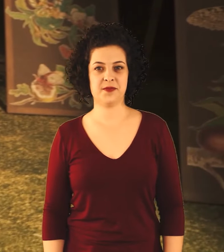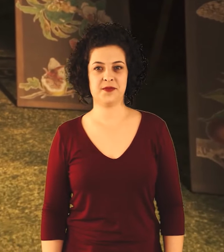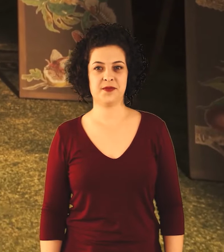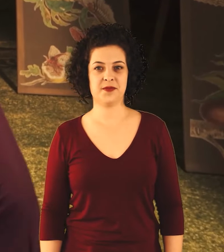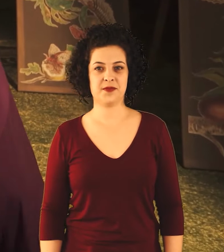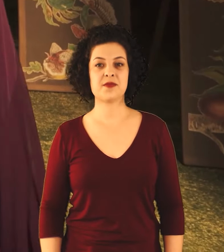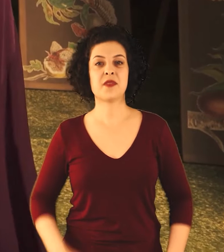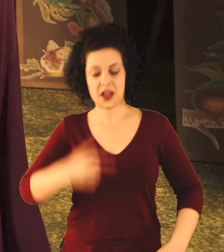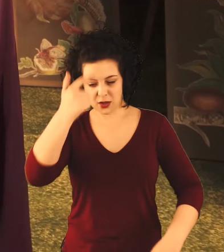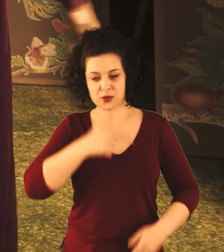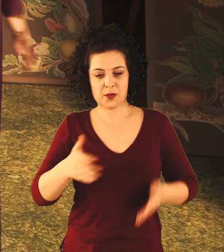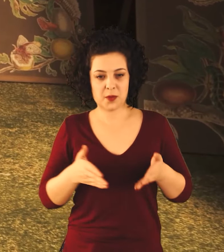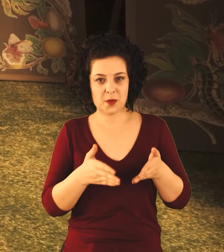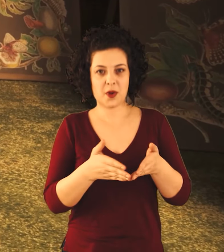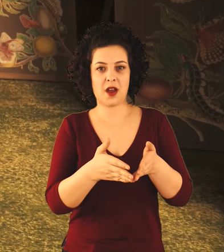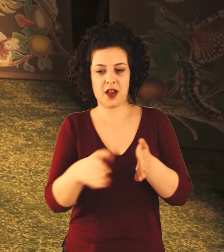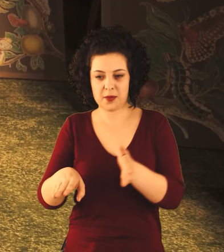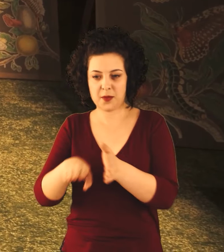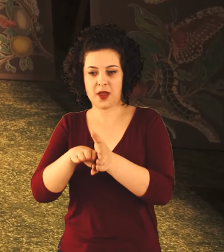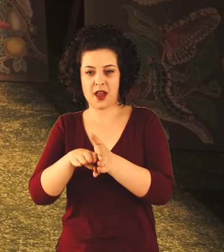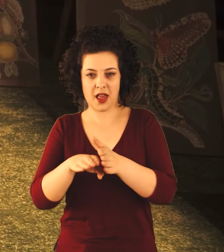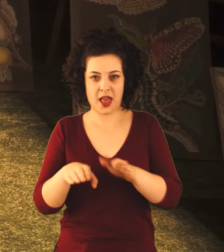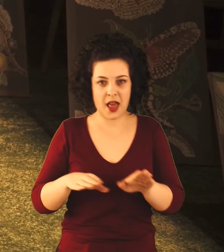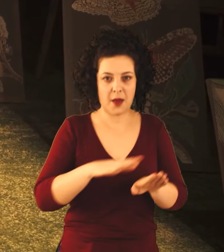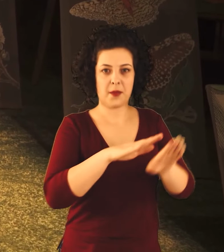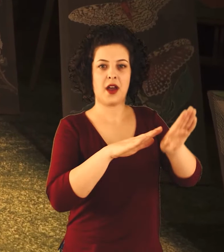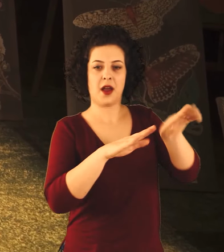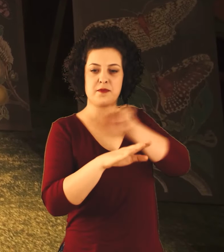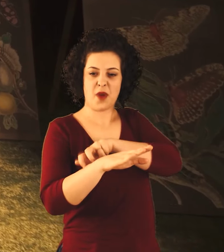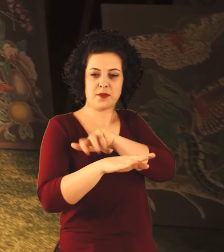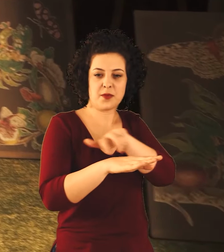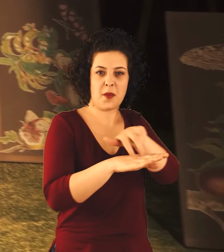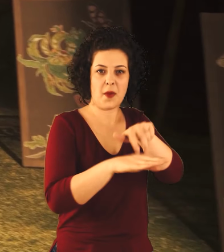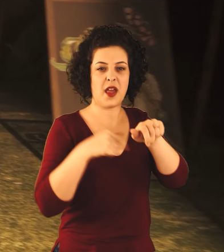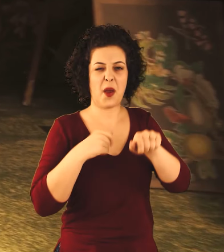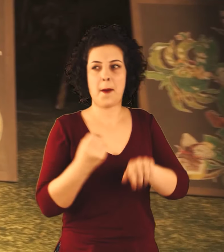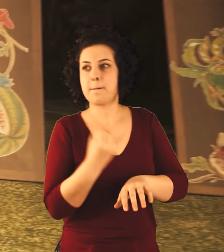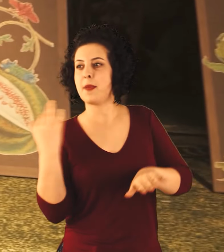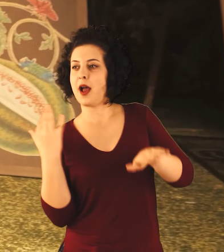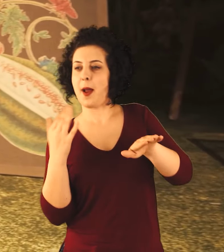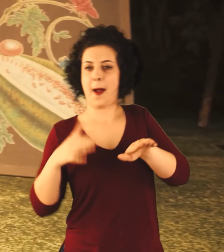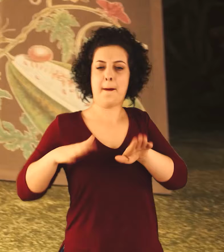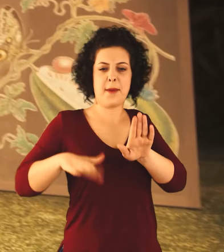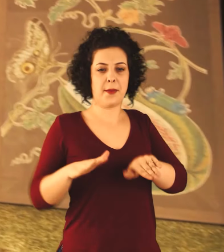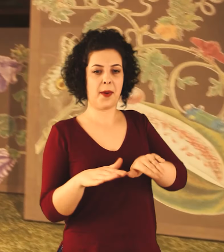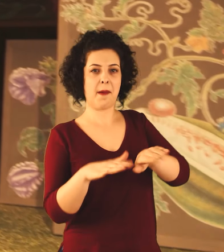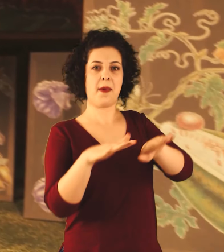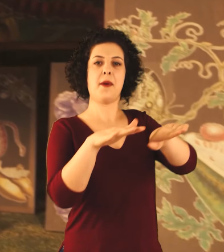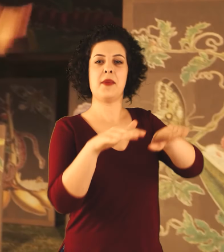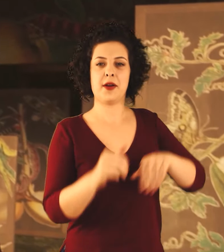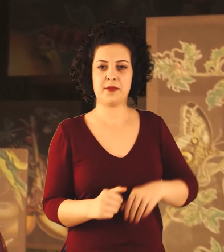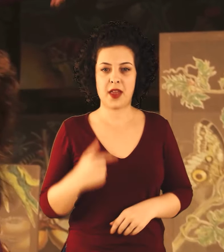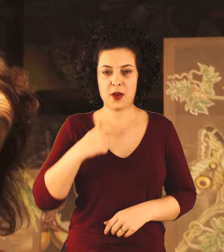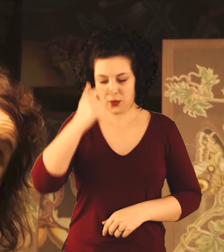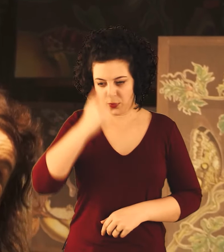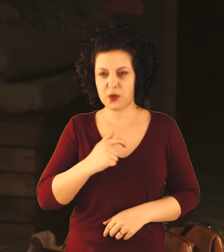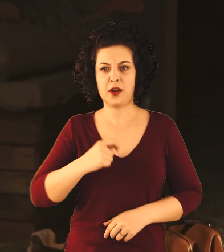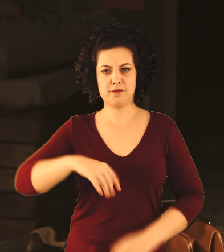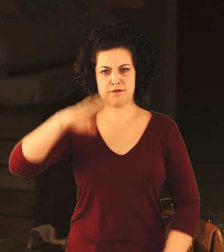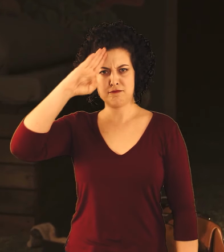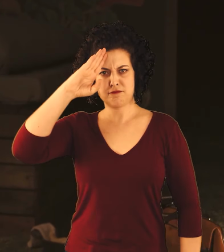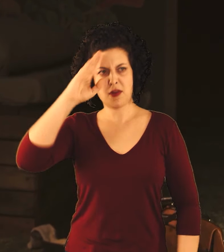Eu sou a embarcação atracada no porto. Eu sou a rampa que leva a embarcação. Eu sou os milhares de pés que sobem pela rampa. Eu sou a